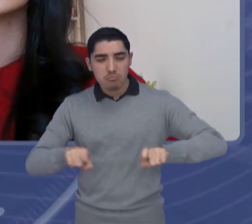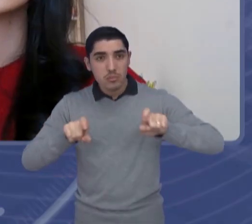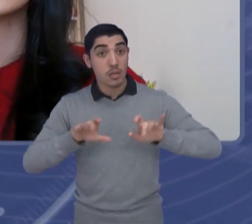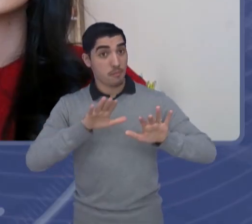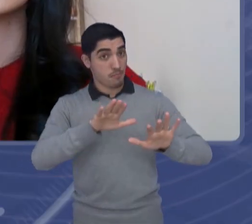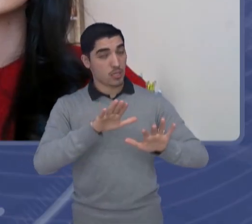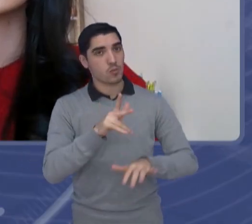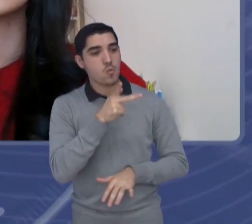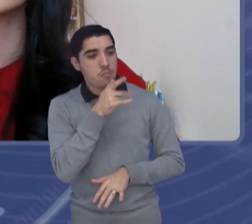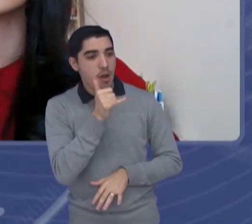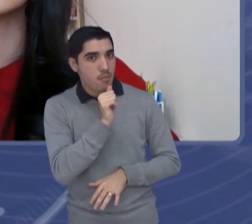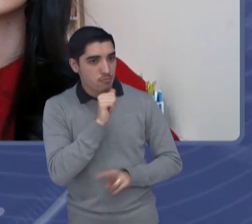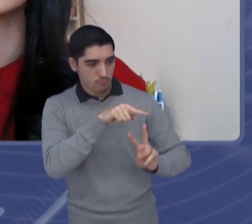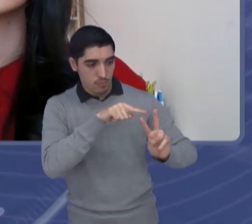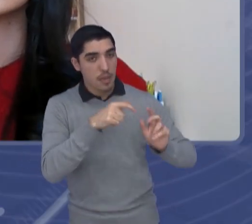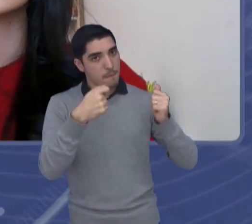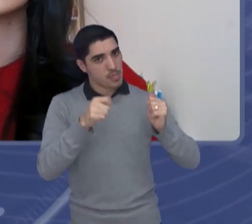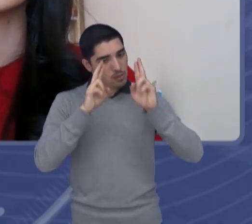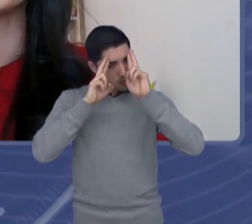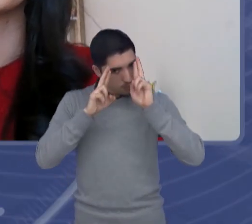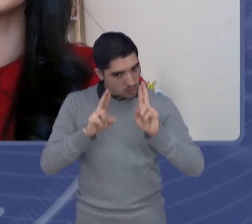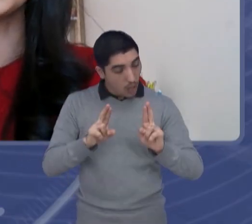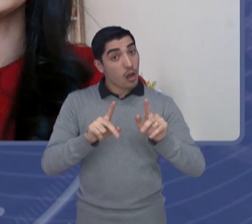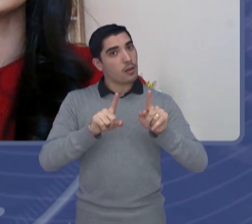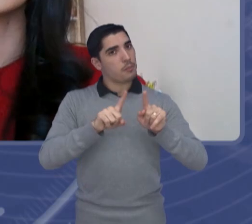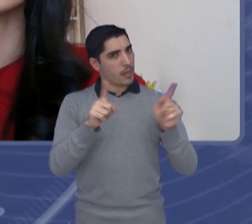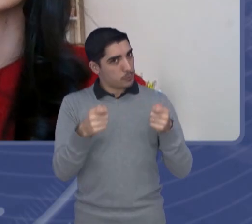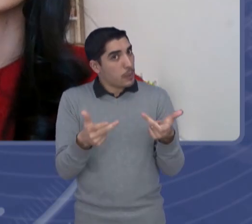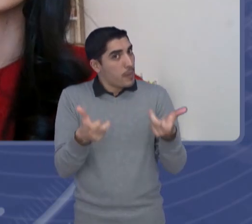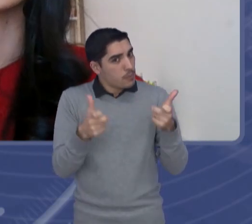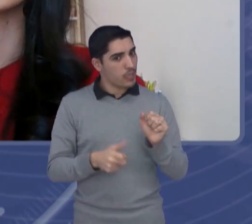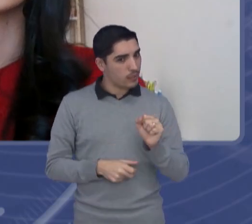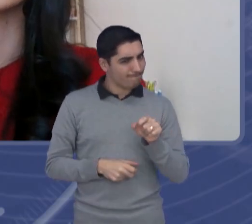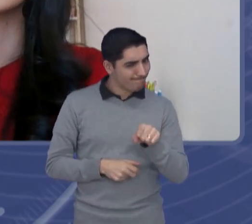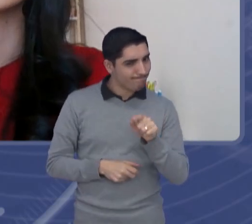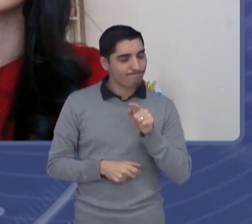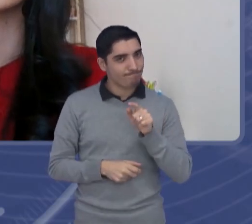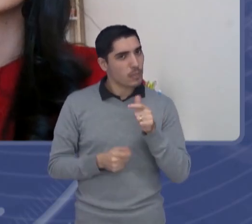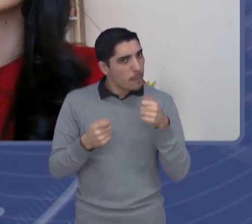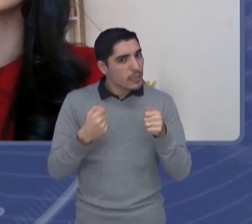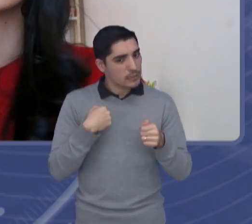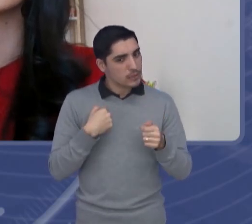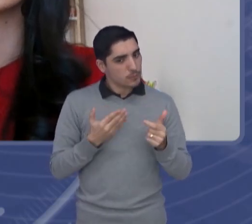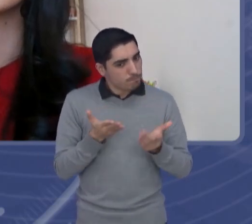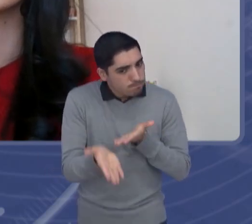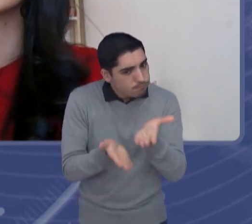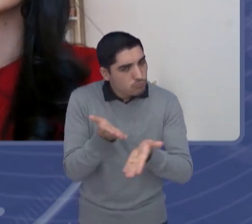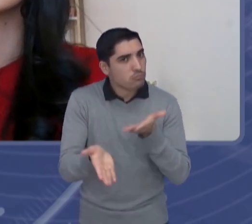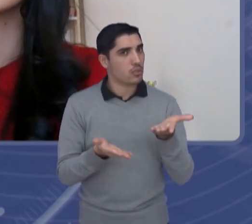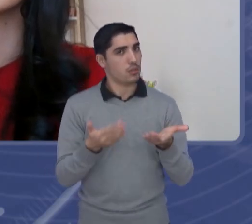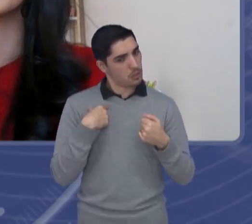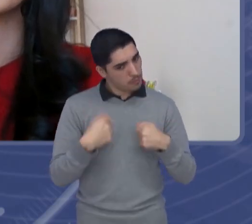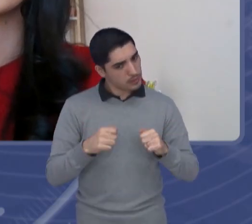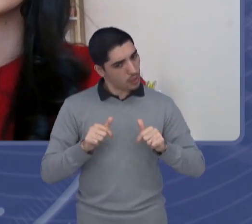saibam respeitar, mas saberem identificar, né, quando que a gente tem de ligar um sinal de alerta,